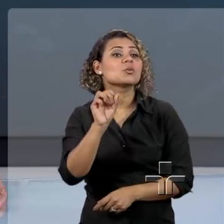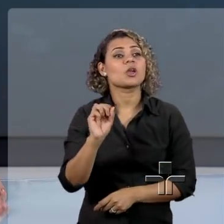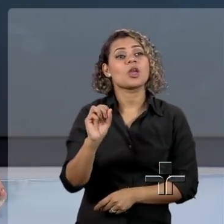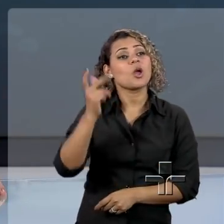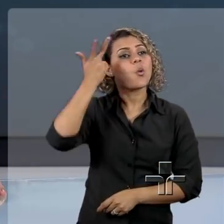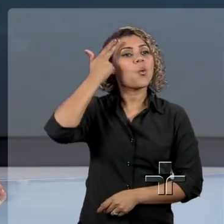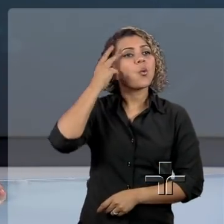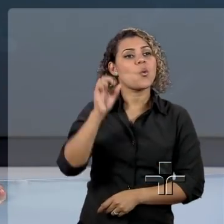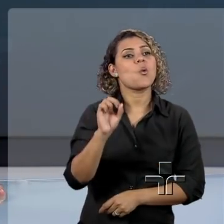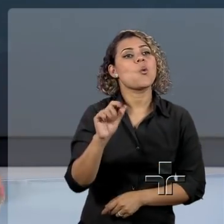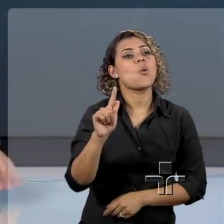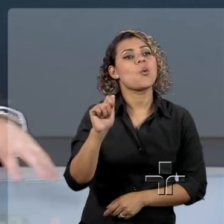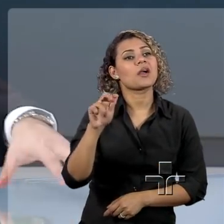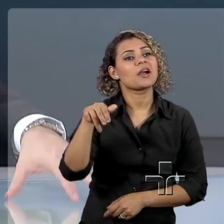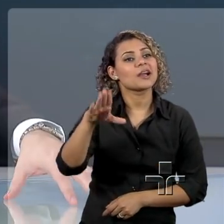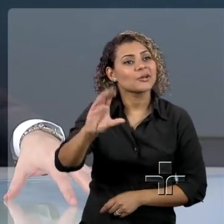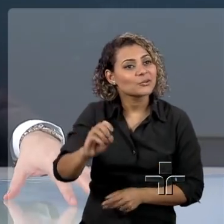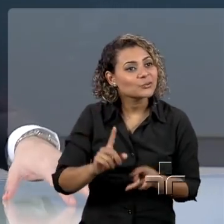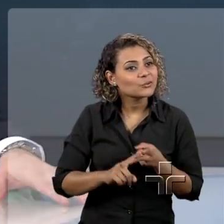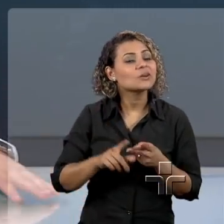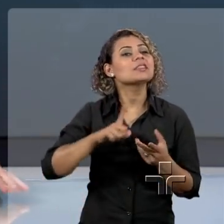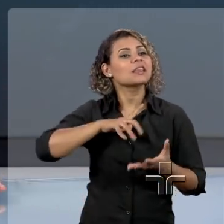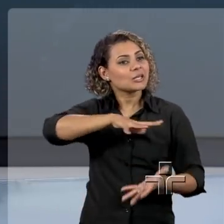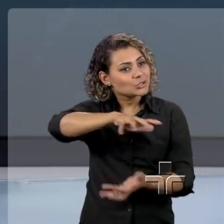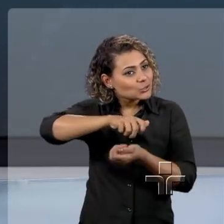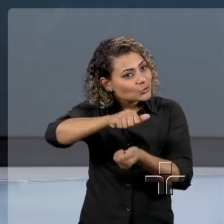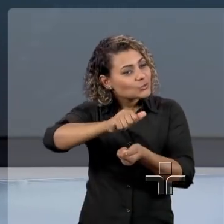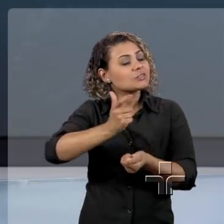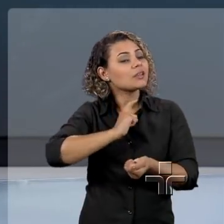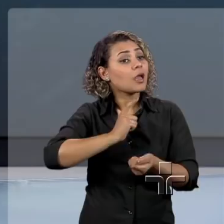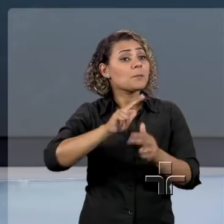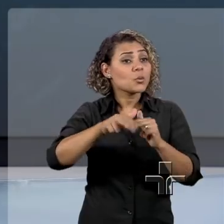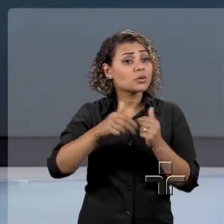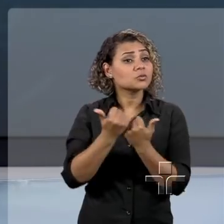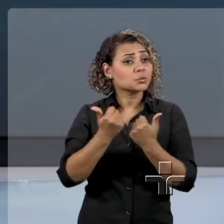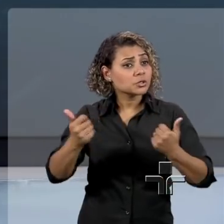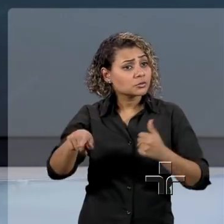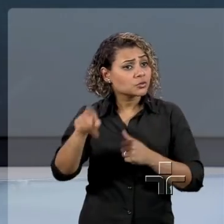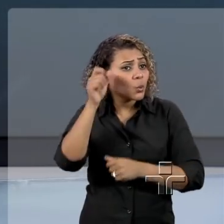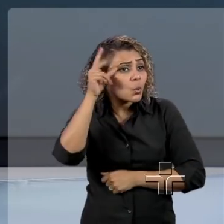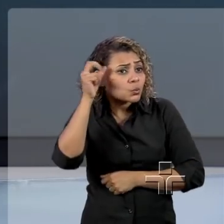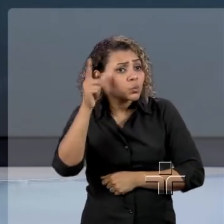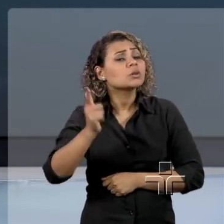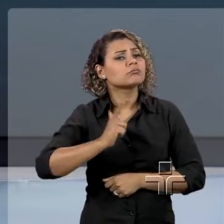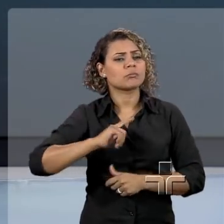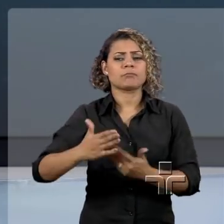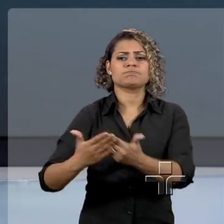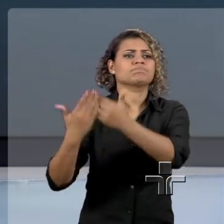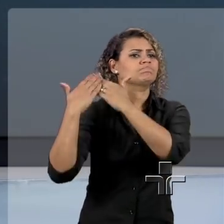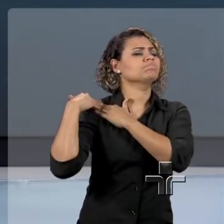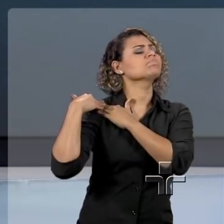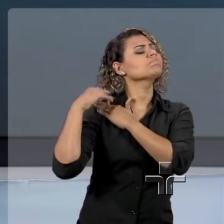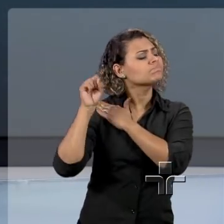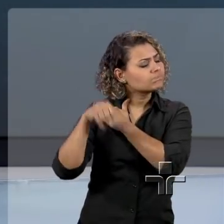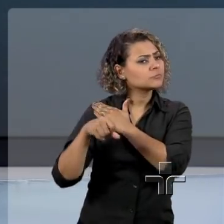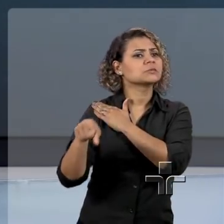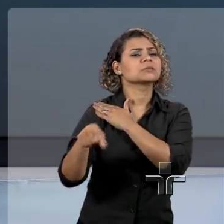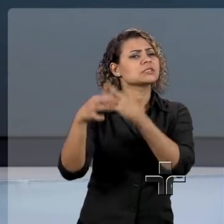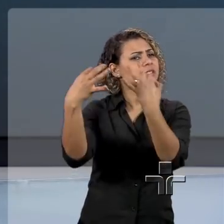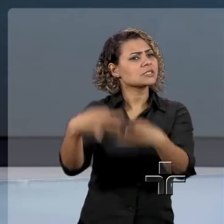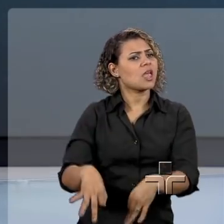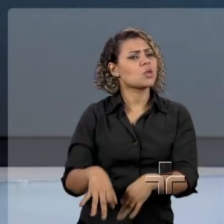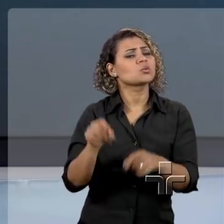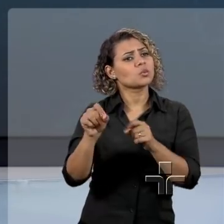uma agricultura familiar com sustentabilidade. Então, o ministro da Cultura tem razão, deve-se pensar, e se nós tivéssemos melhores índices